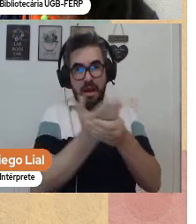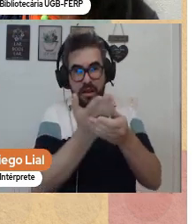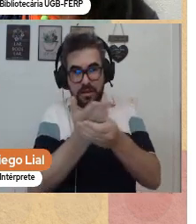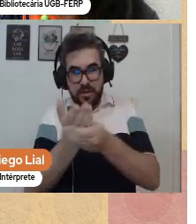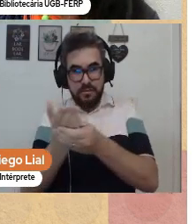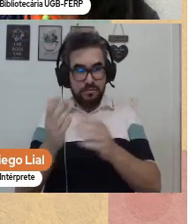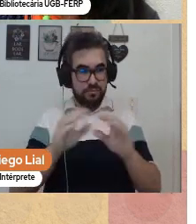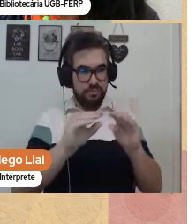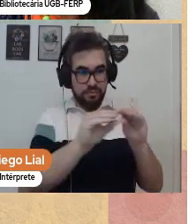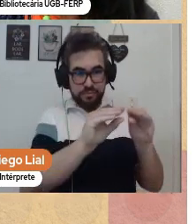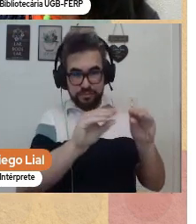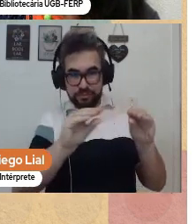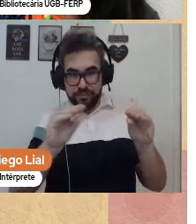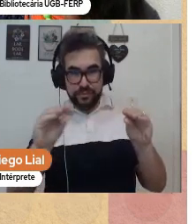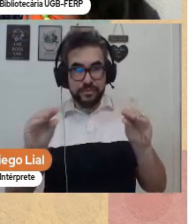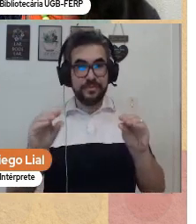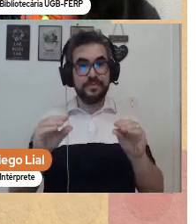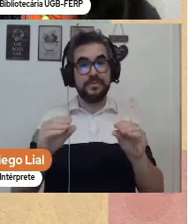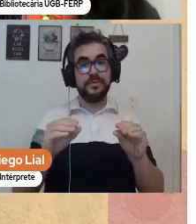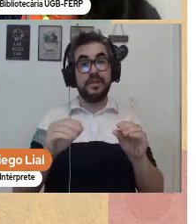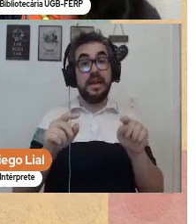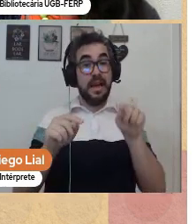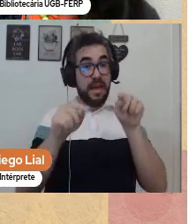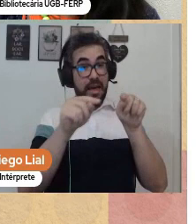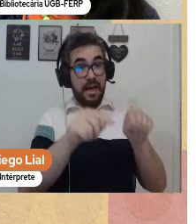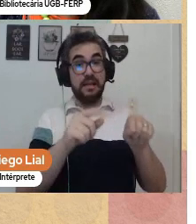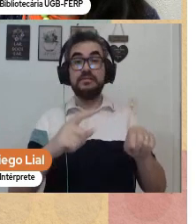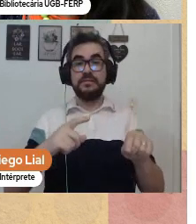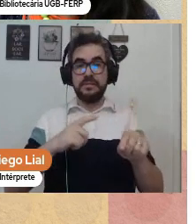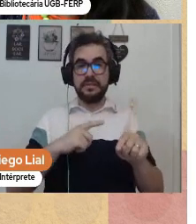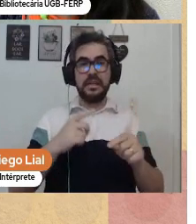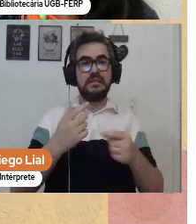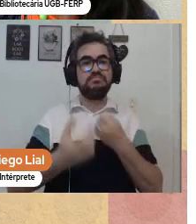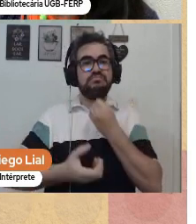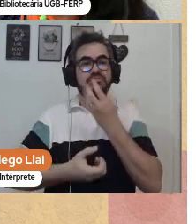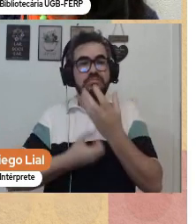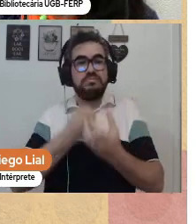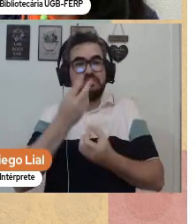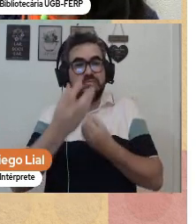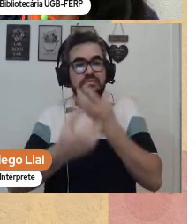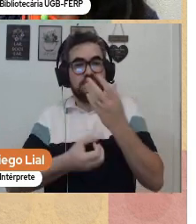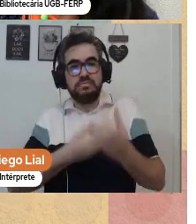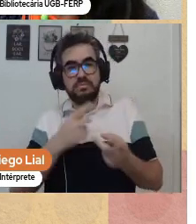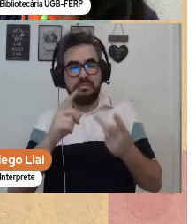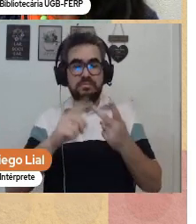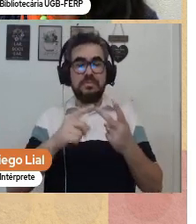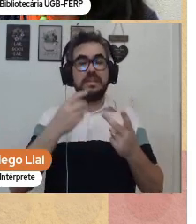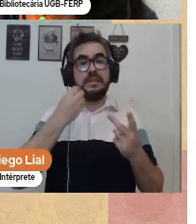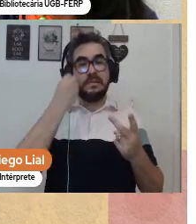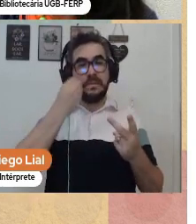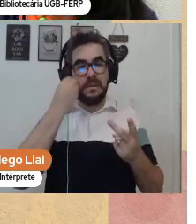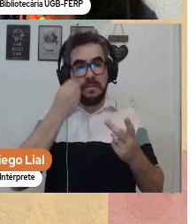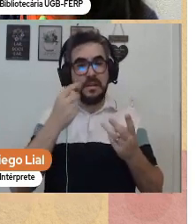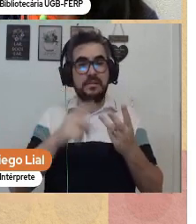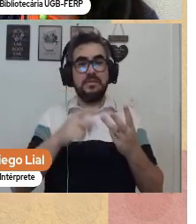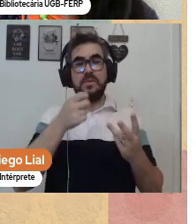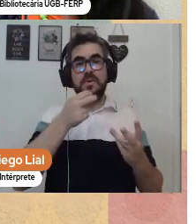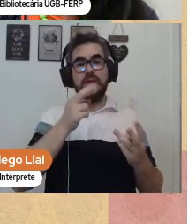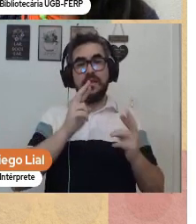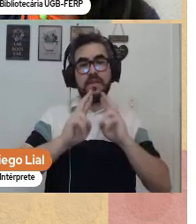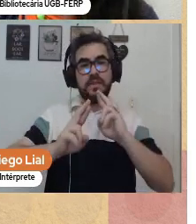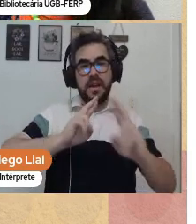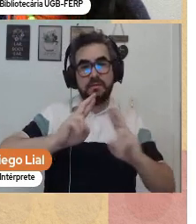entrevistas, relatos e experimentos. Então, ele é aplicado a ele uma metodologia da história oral,